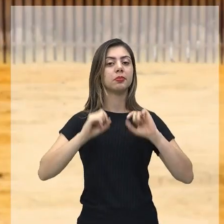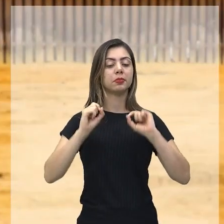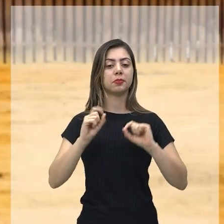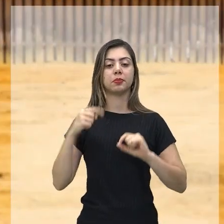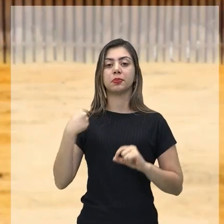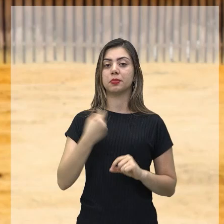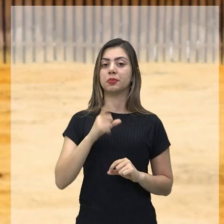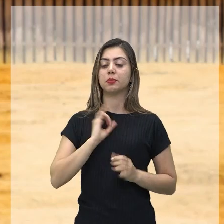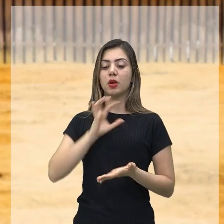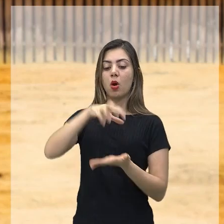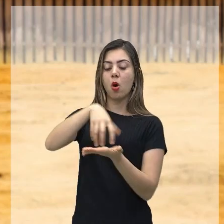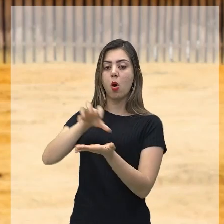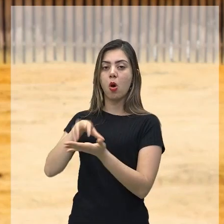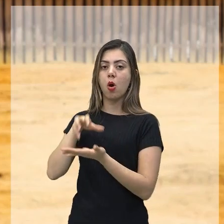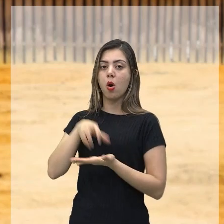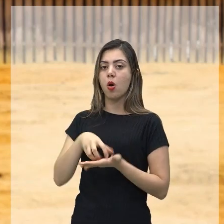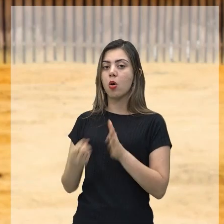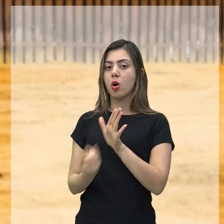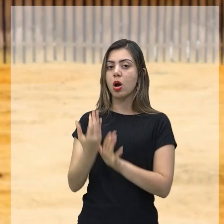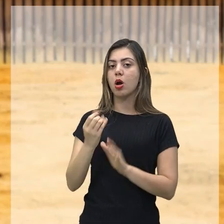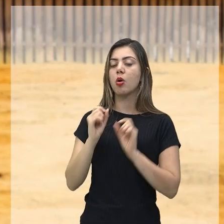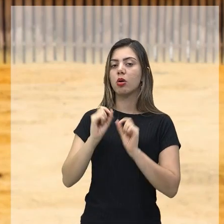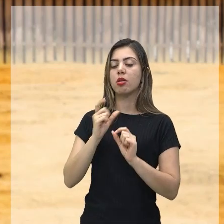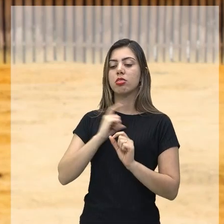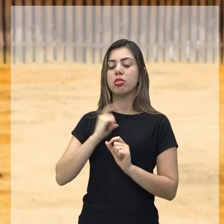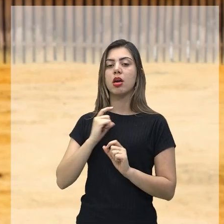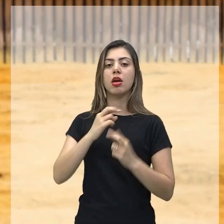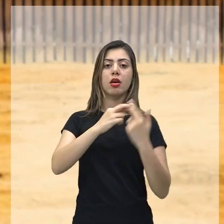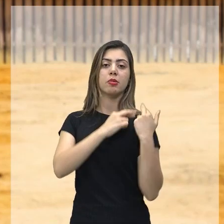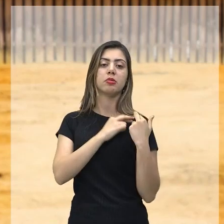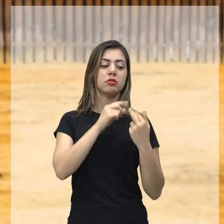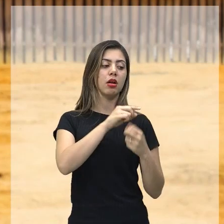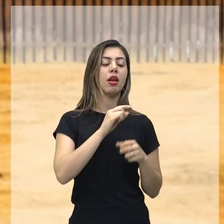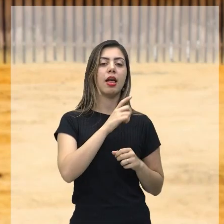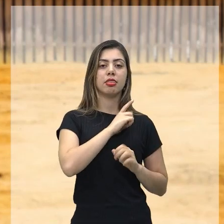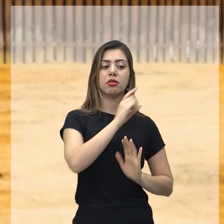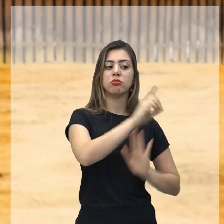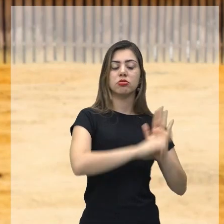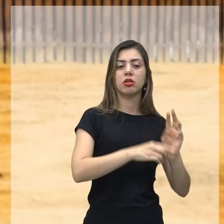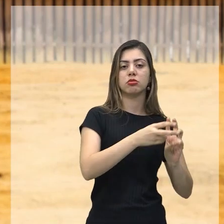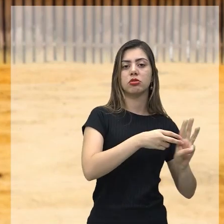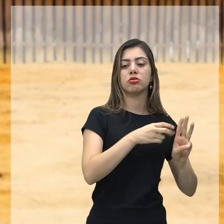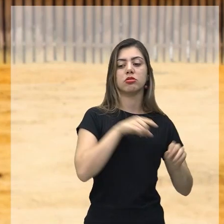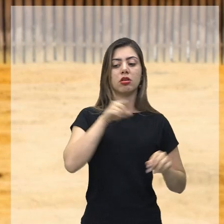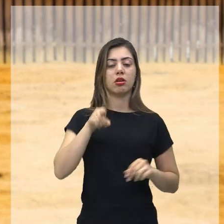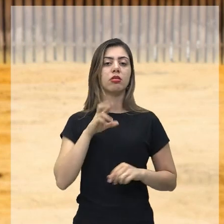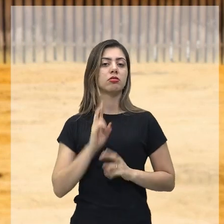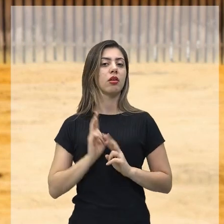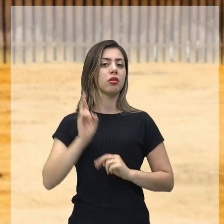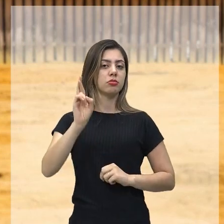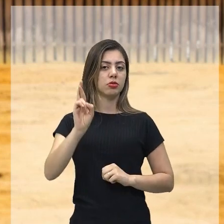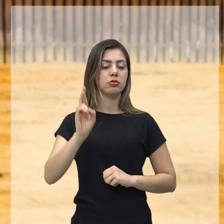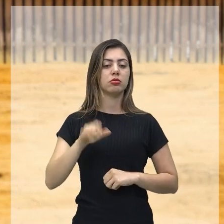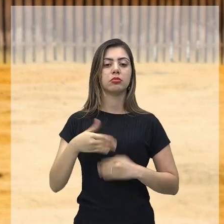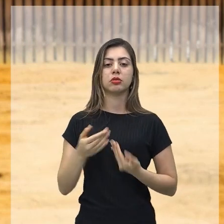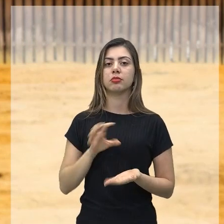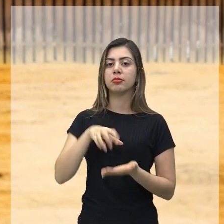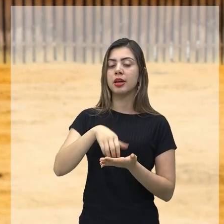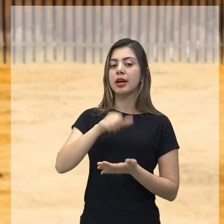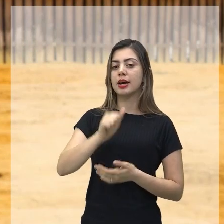temos órgãos responsáveis pela defesa desse direito indígena, que é a